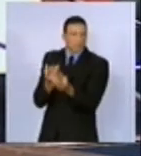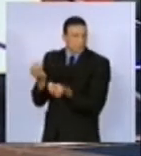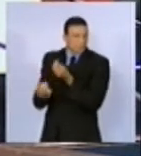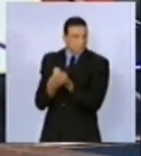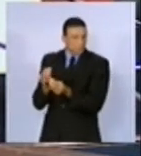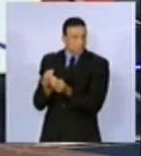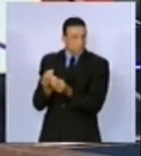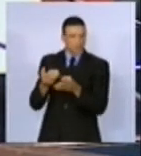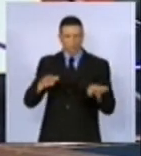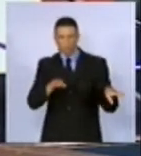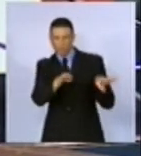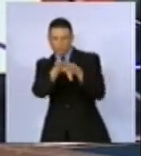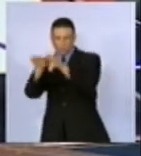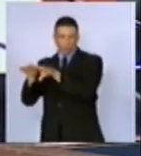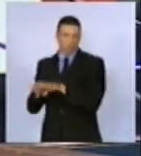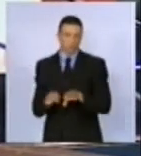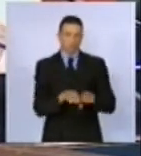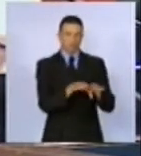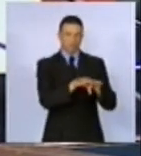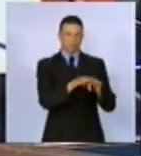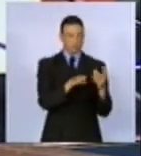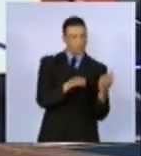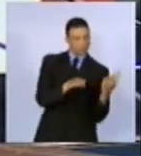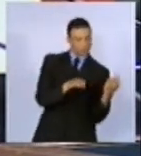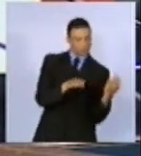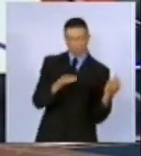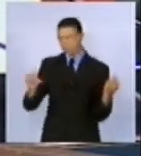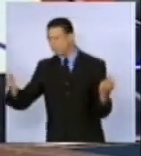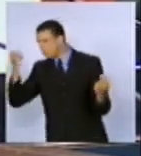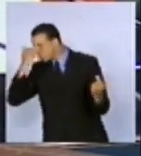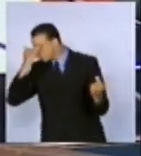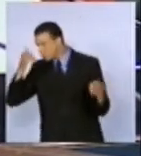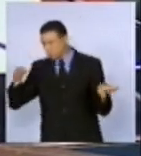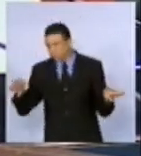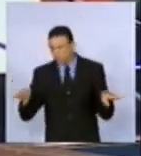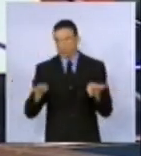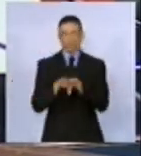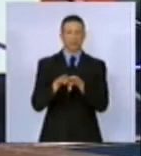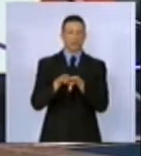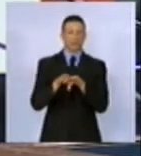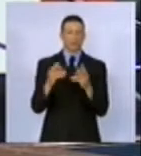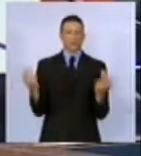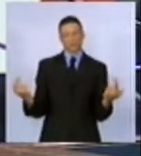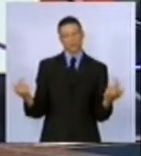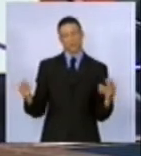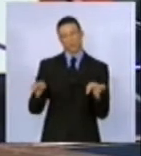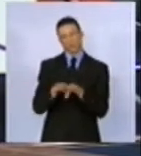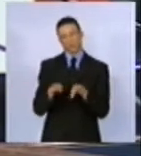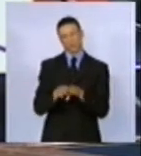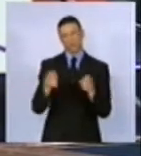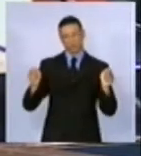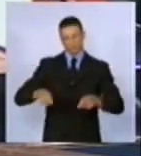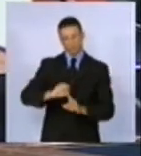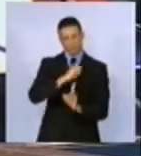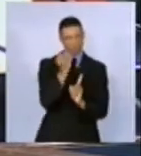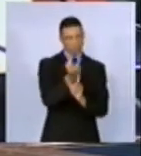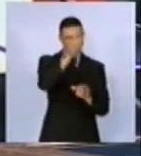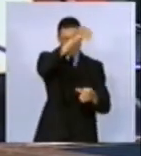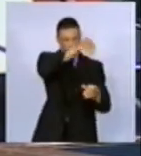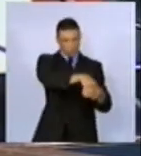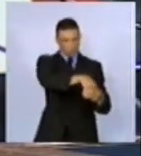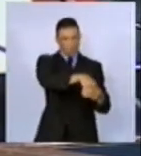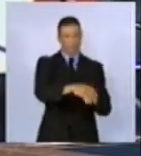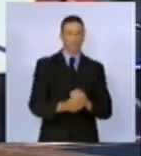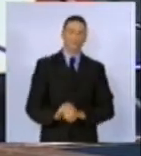isso na mesma a proporção do custo que venha a ocorrer na distribuição do produto na sociedade ou